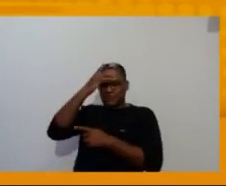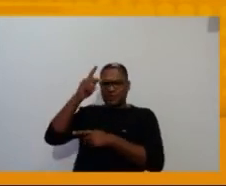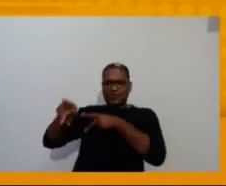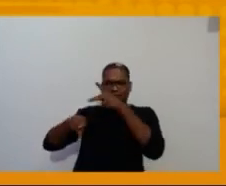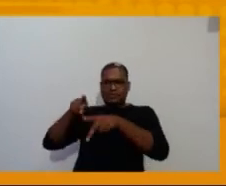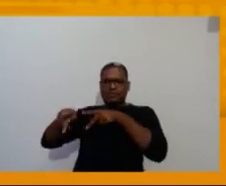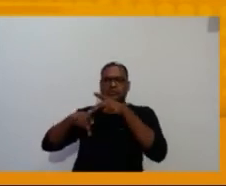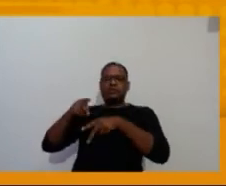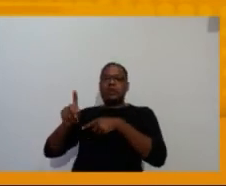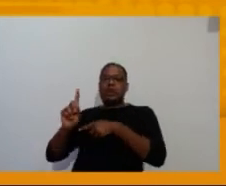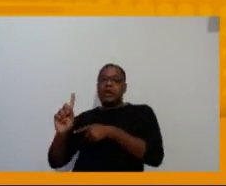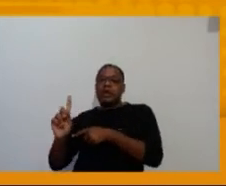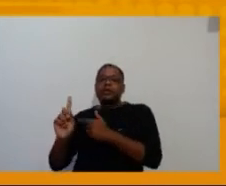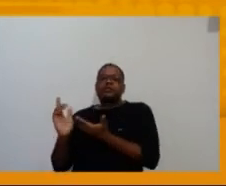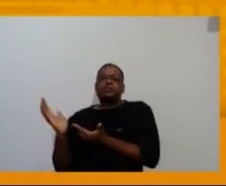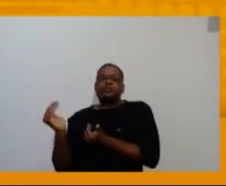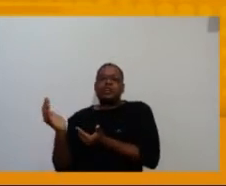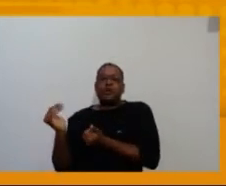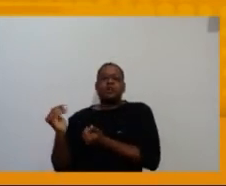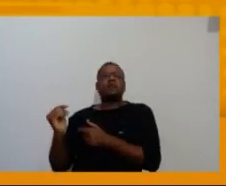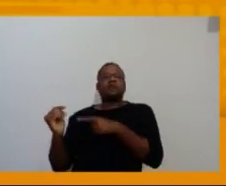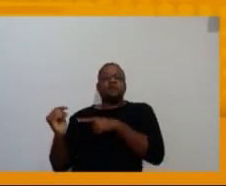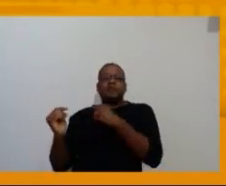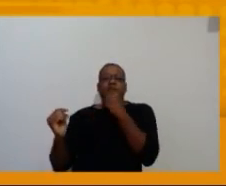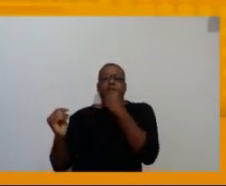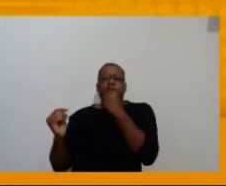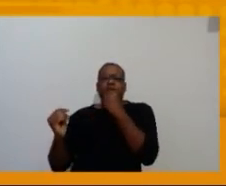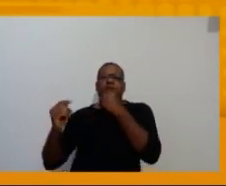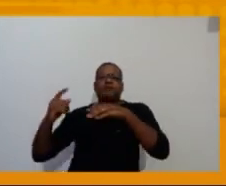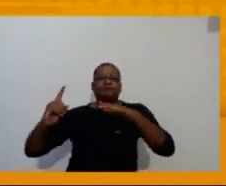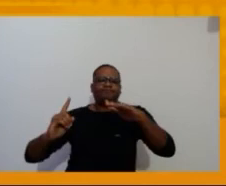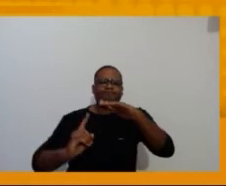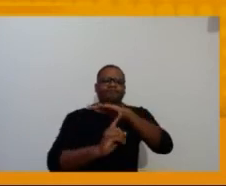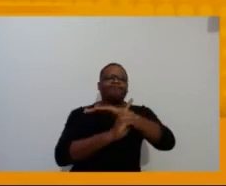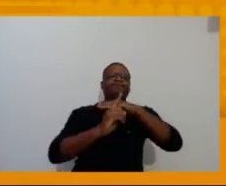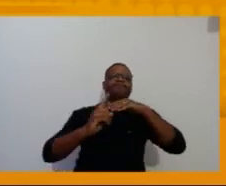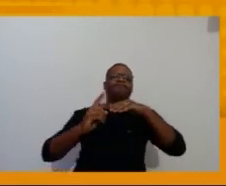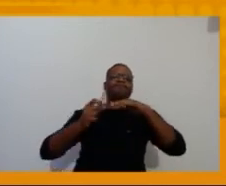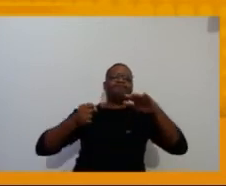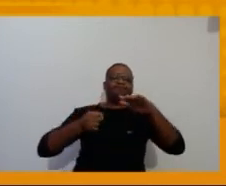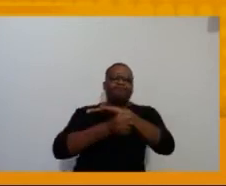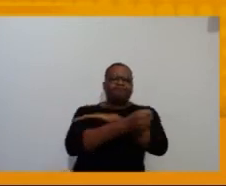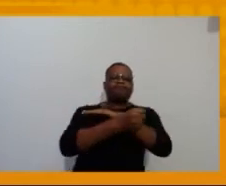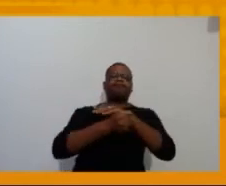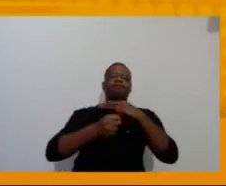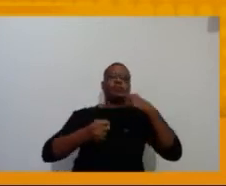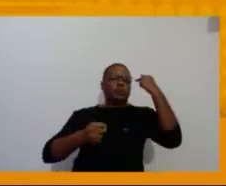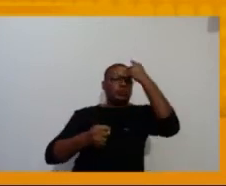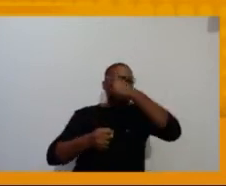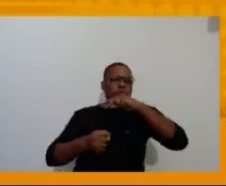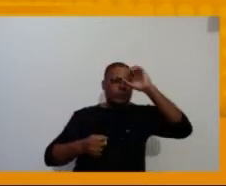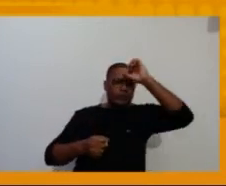inserção, aprendendo o ofício nas 2 horas que trabalha lá e aprendendo as técnicas